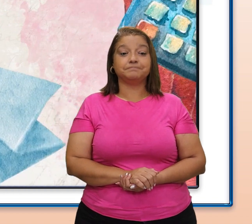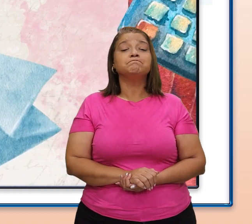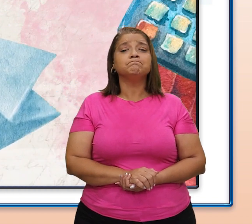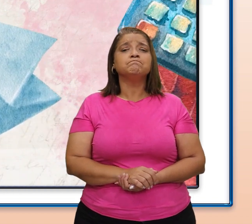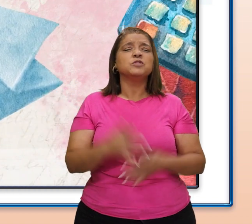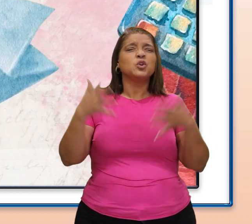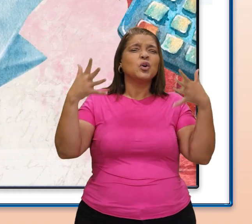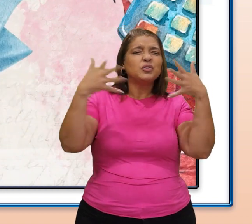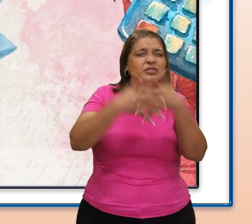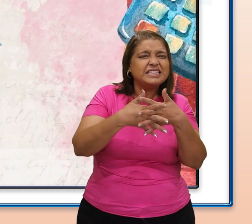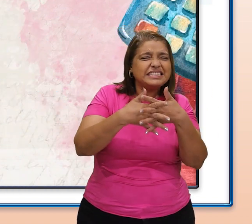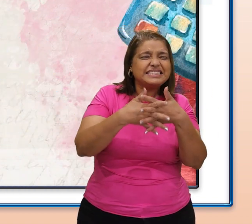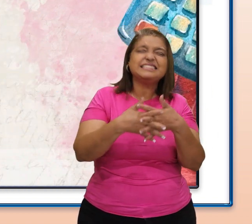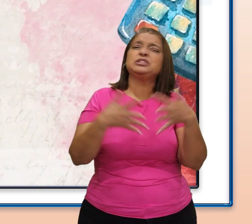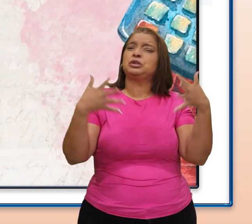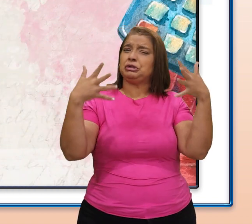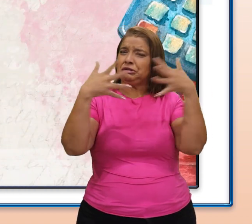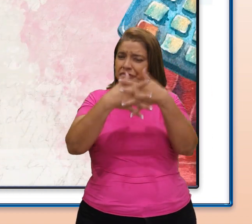Conflitos.